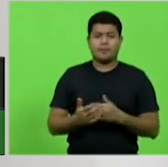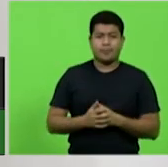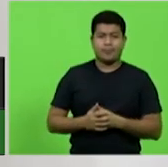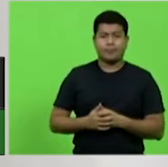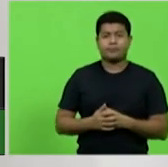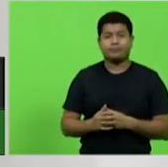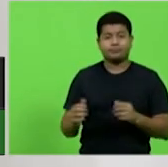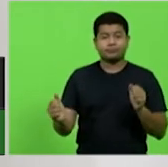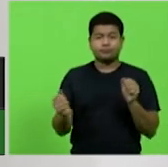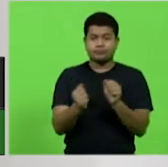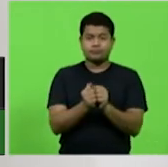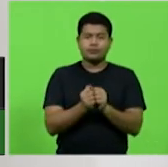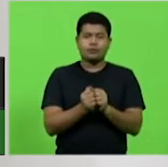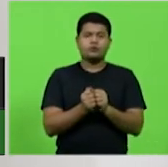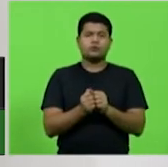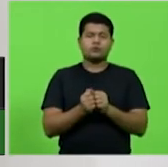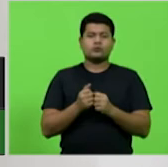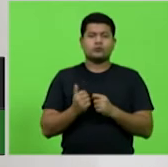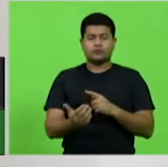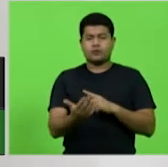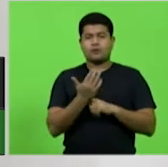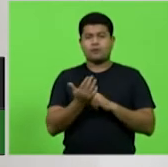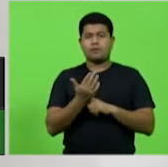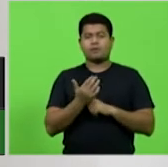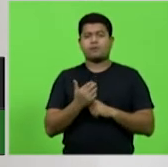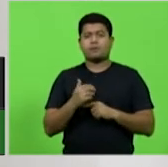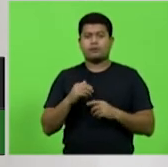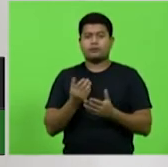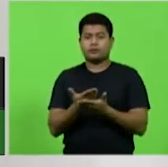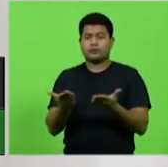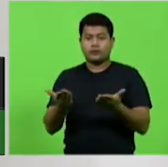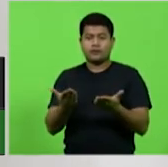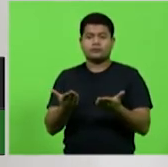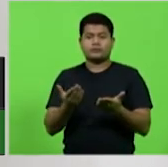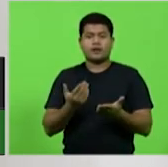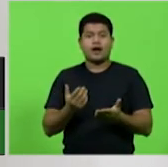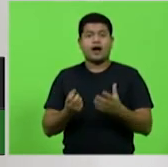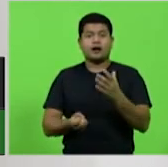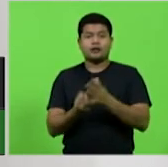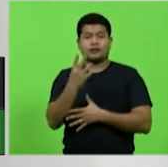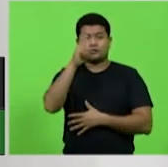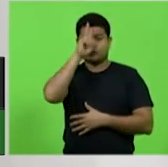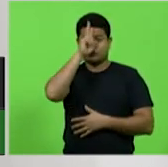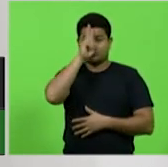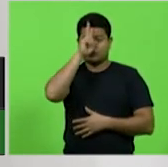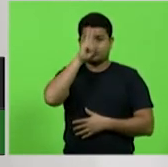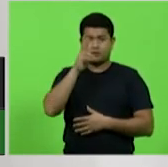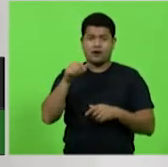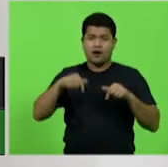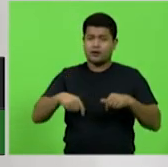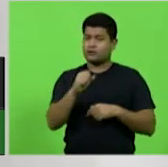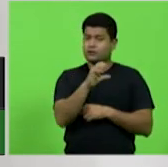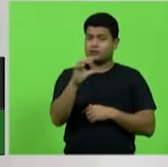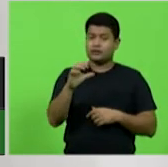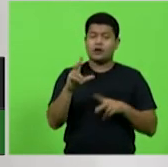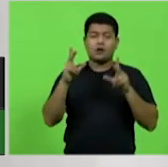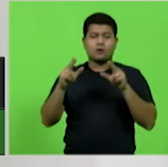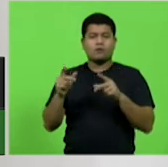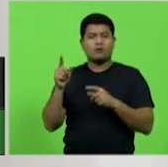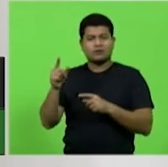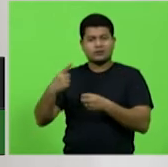junto comigo desenhou uma história de compromisso com o povo catarinense, assim como fizemos em Bombinhas.